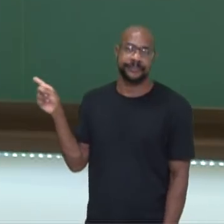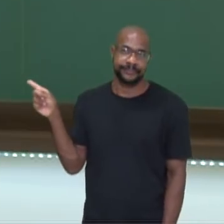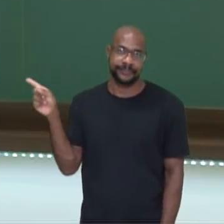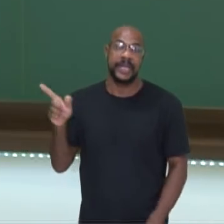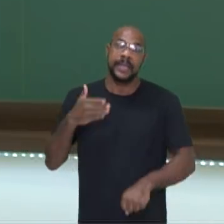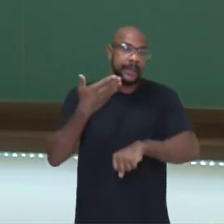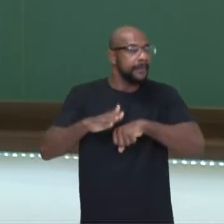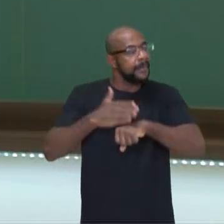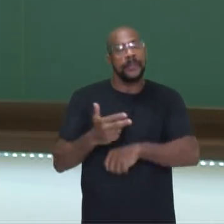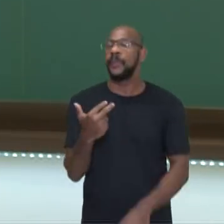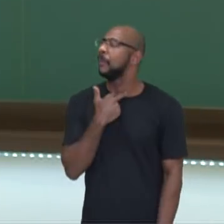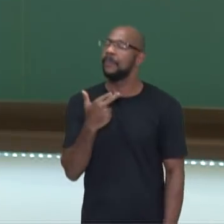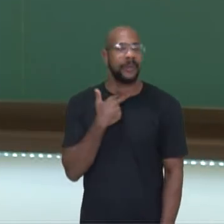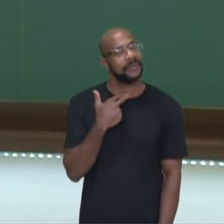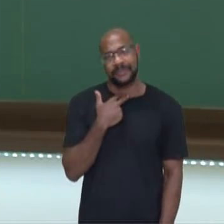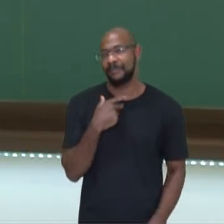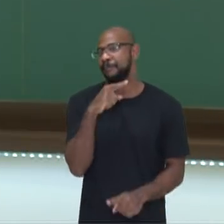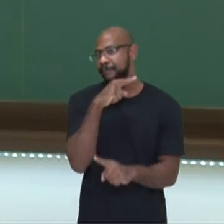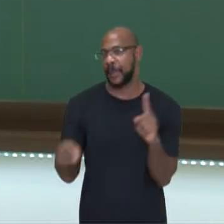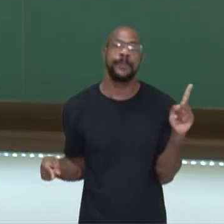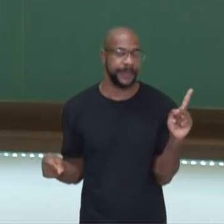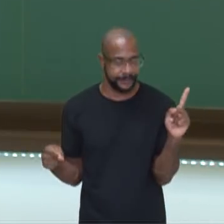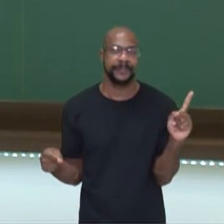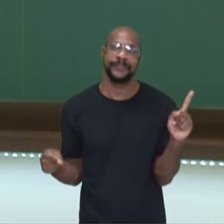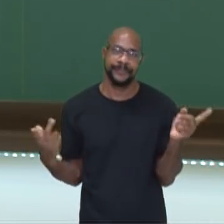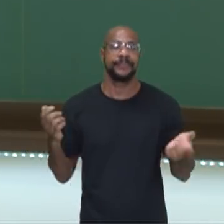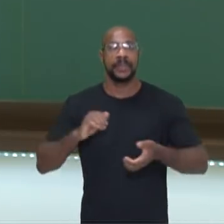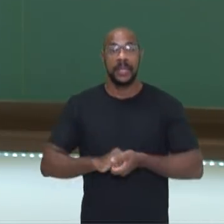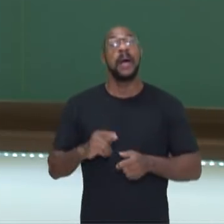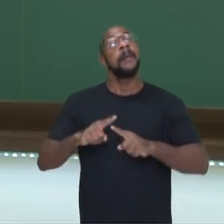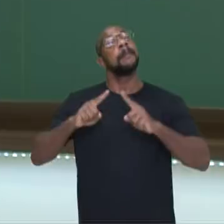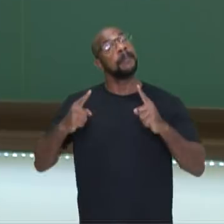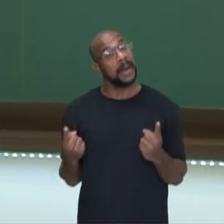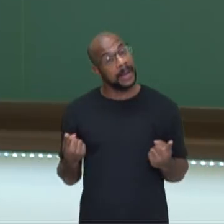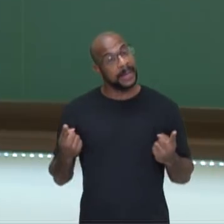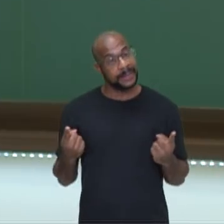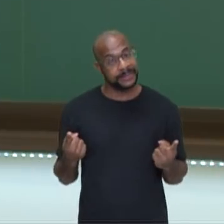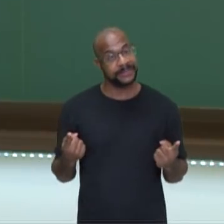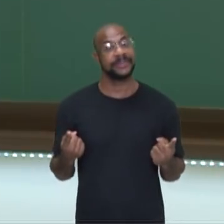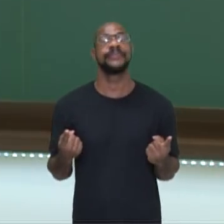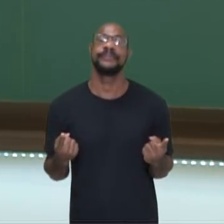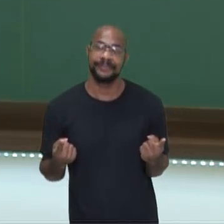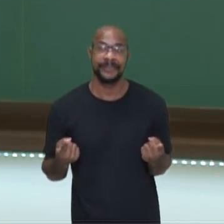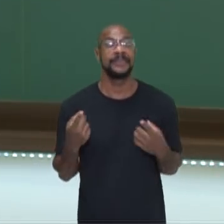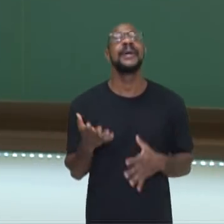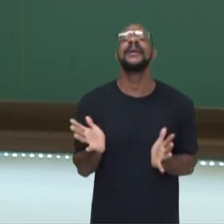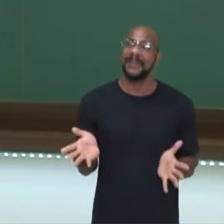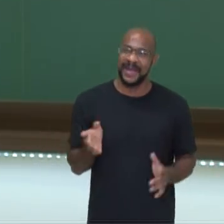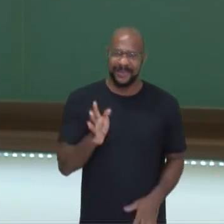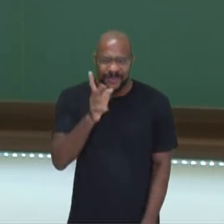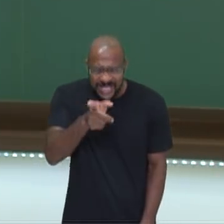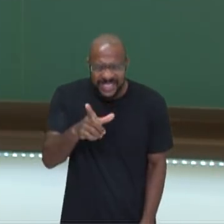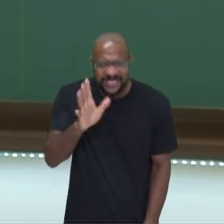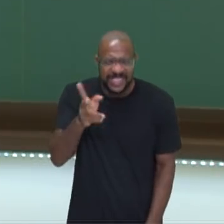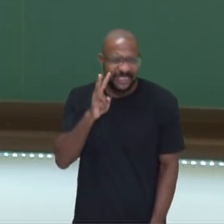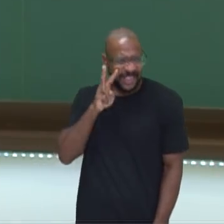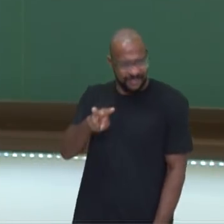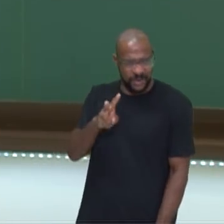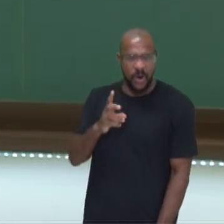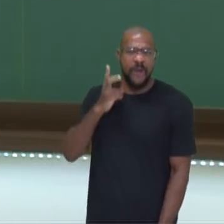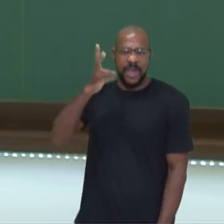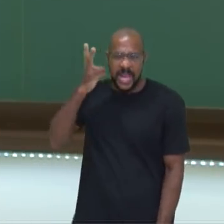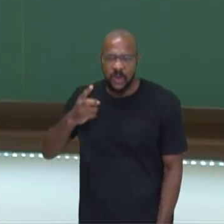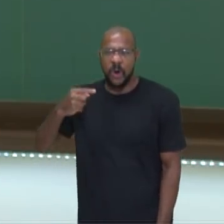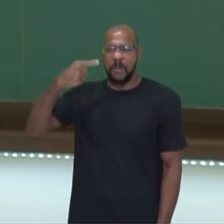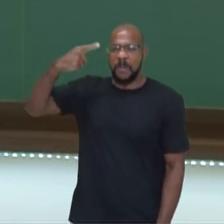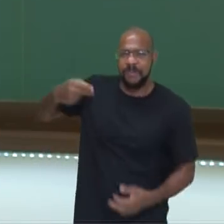prática. Não pode. Mas, mesmo com a lei, você já presenciou alguém tentando comprar